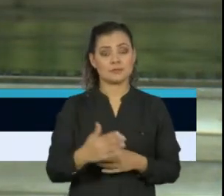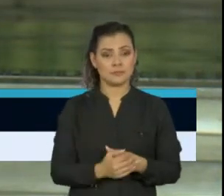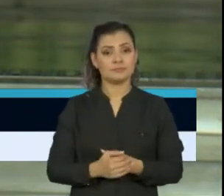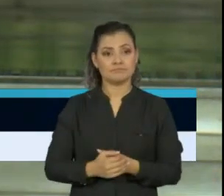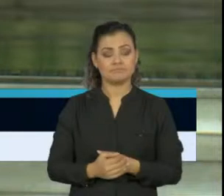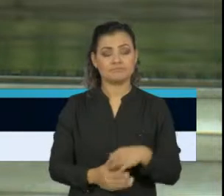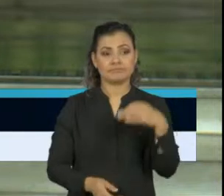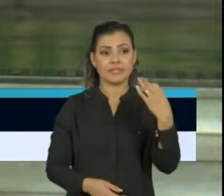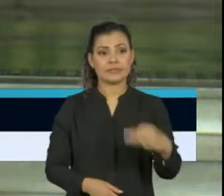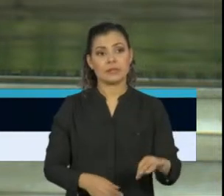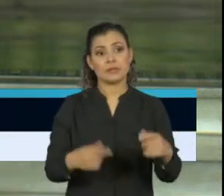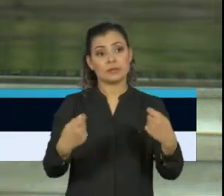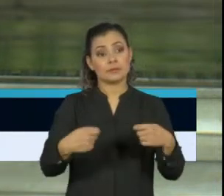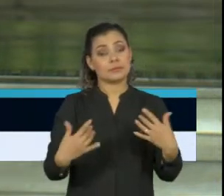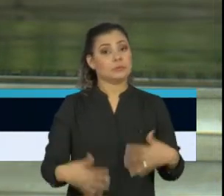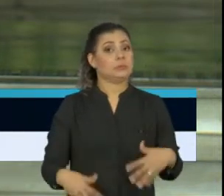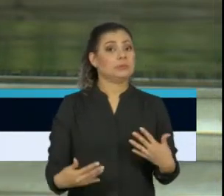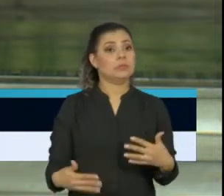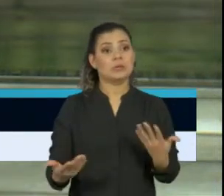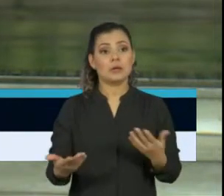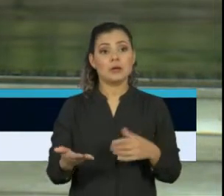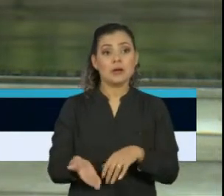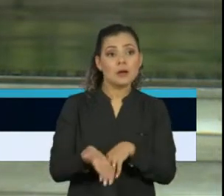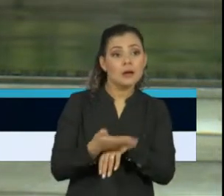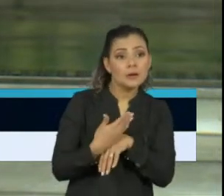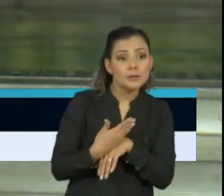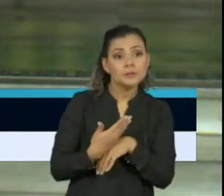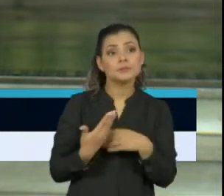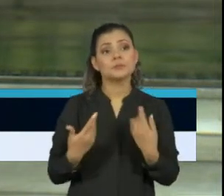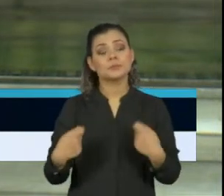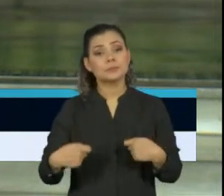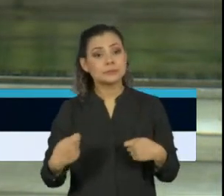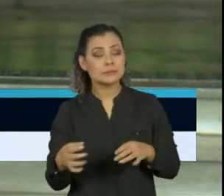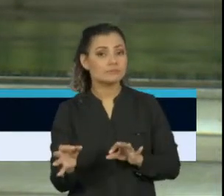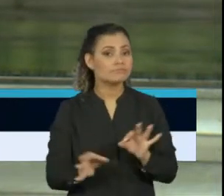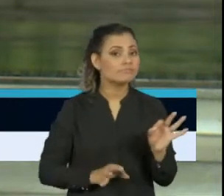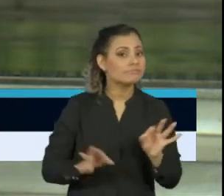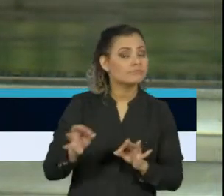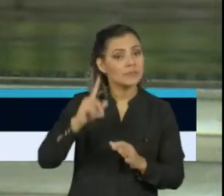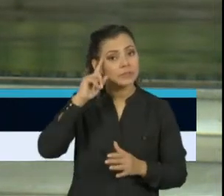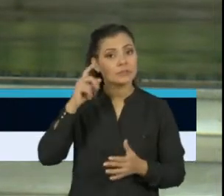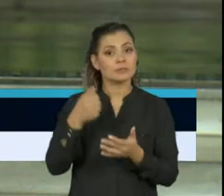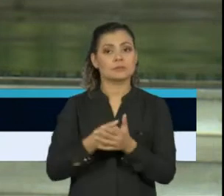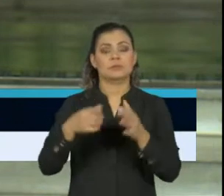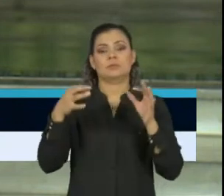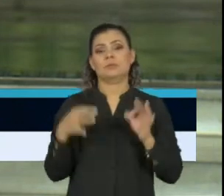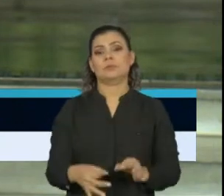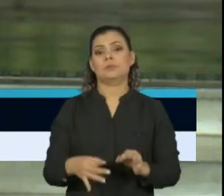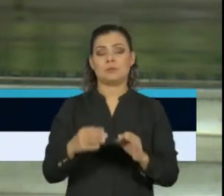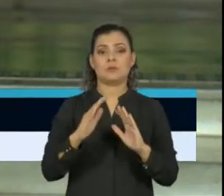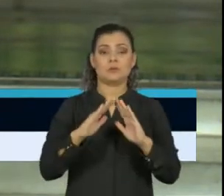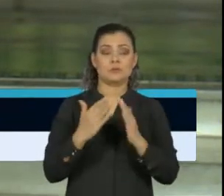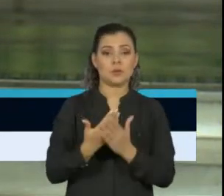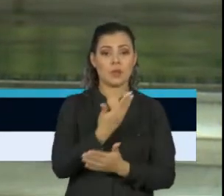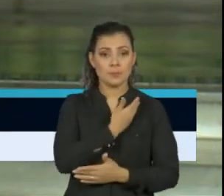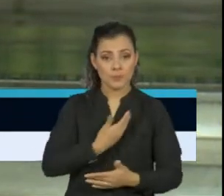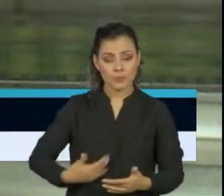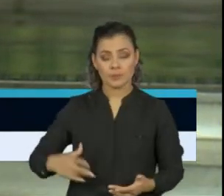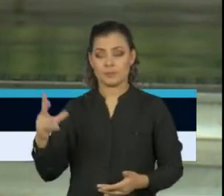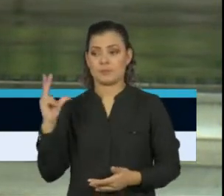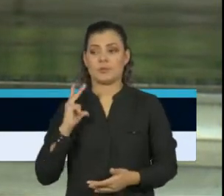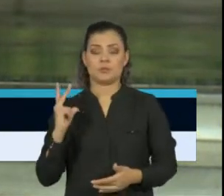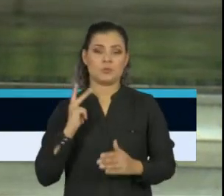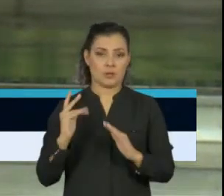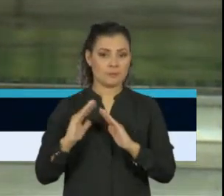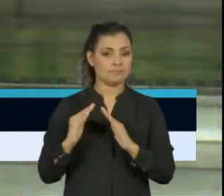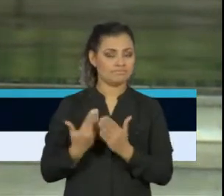preciso previsibilidade, antecedência nesta decisão em relação à rede pública e privada